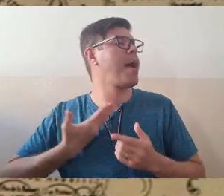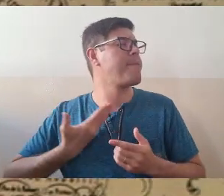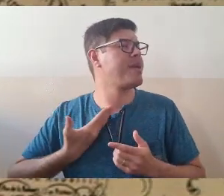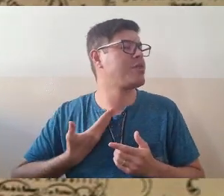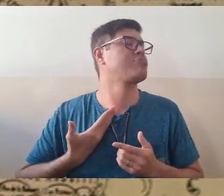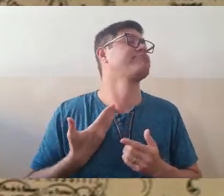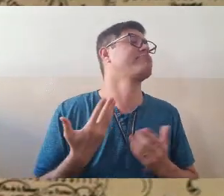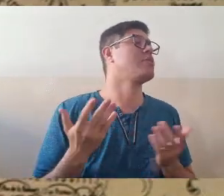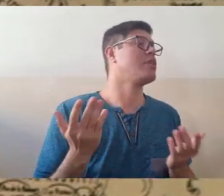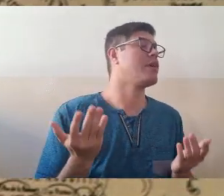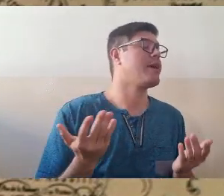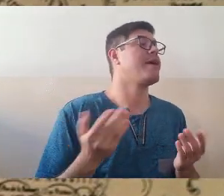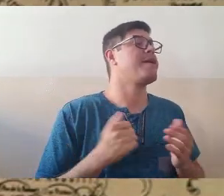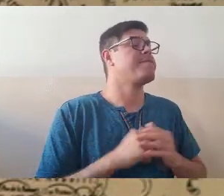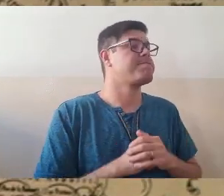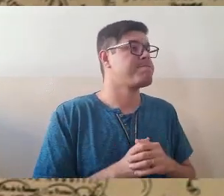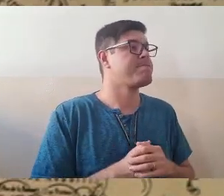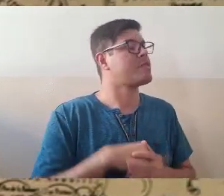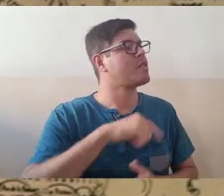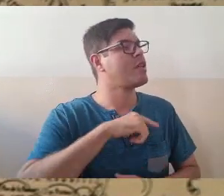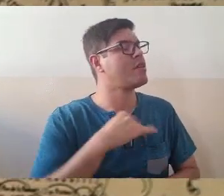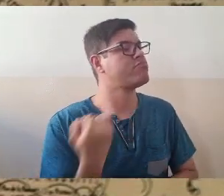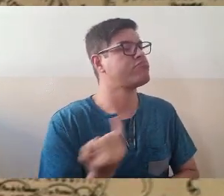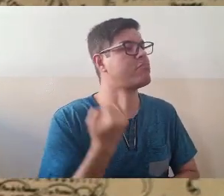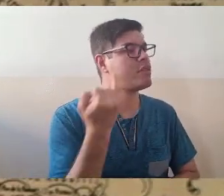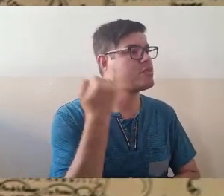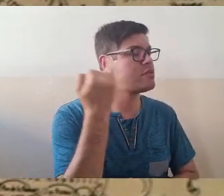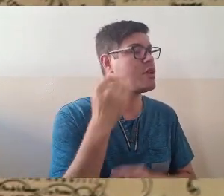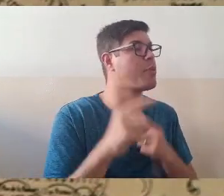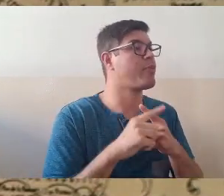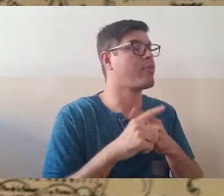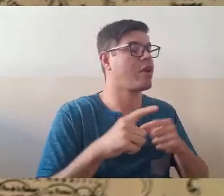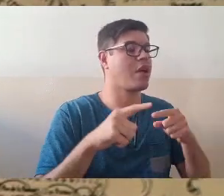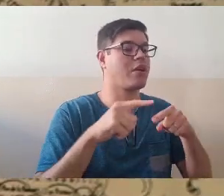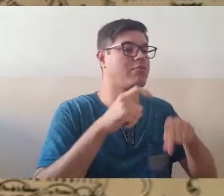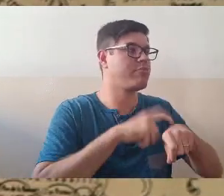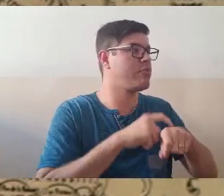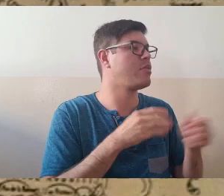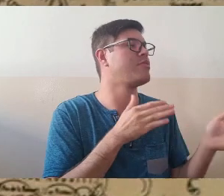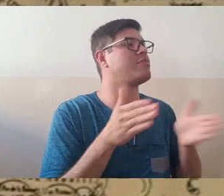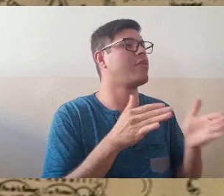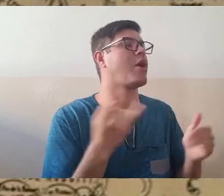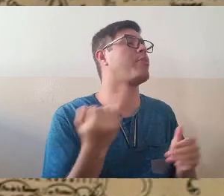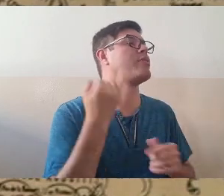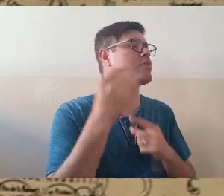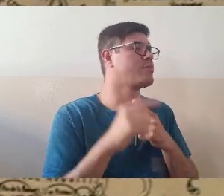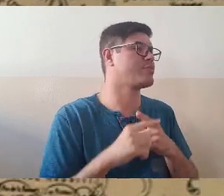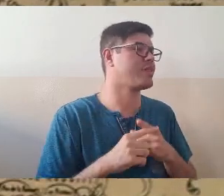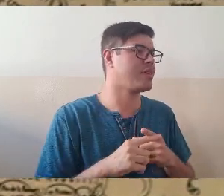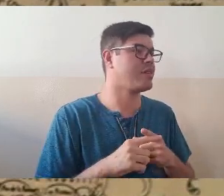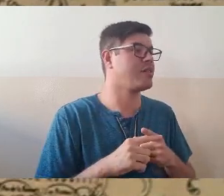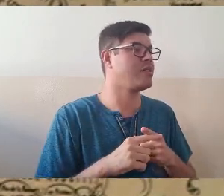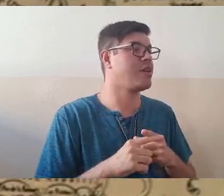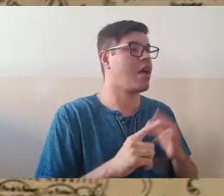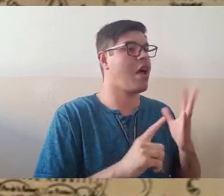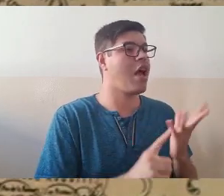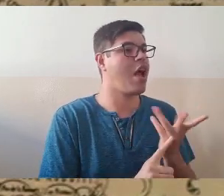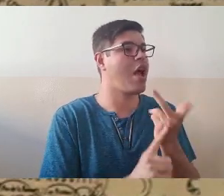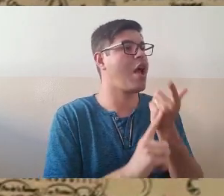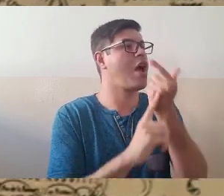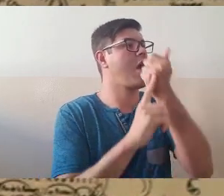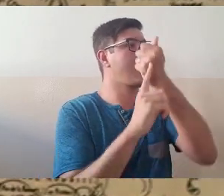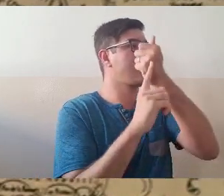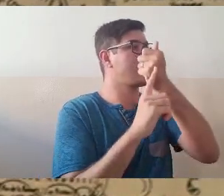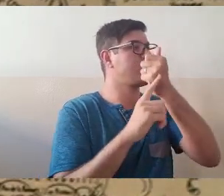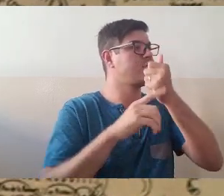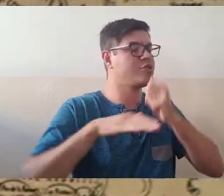E esse é uma coisa muito importante, e é um momento importante para a gente também. Por quê? A arte ela começou cedo na minha vida, Gil.